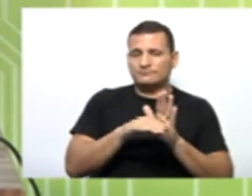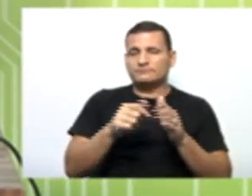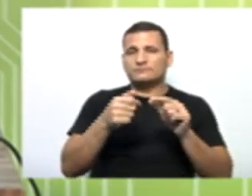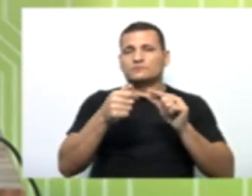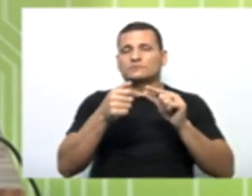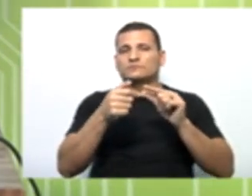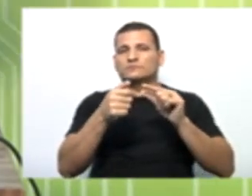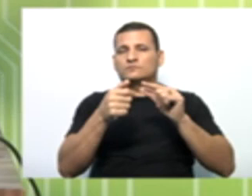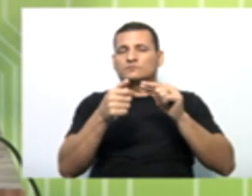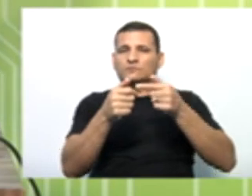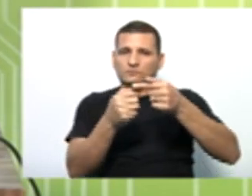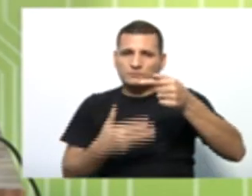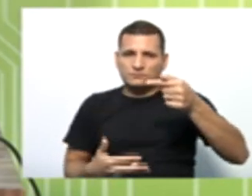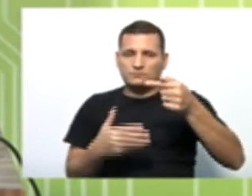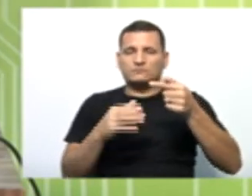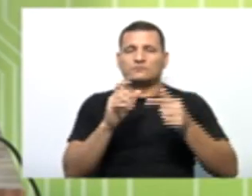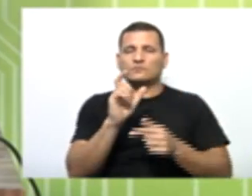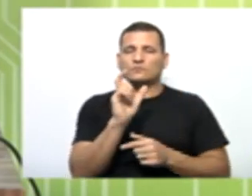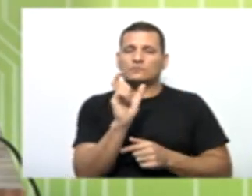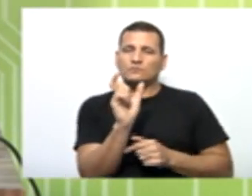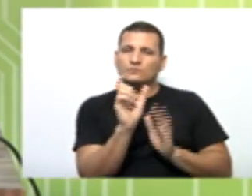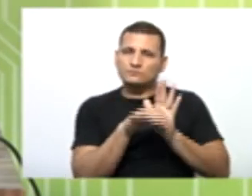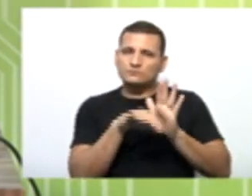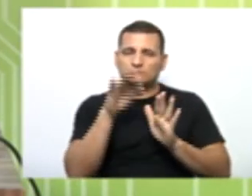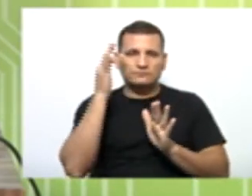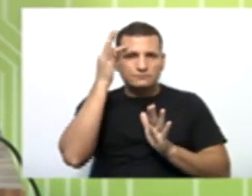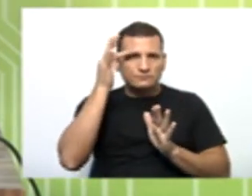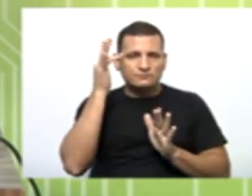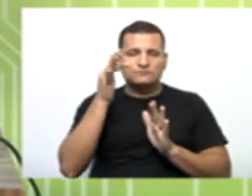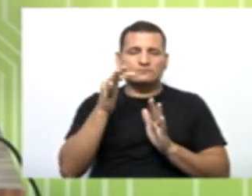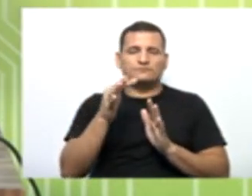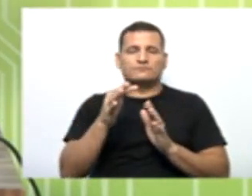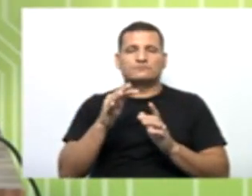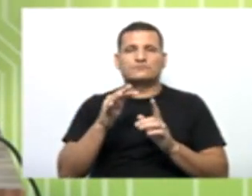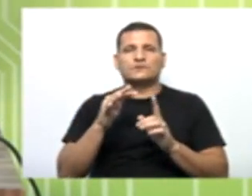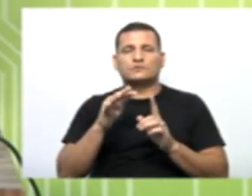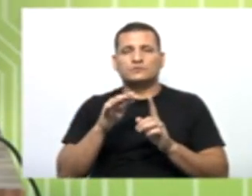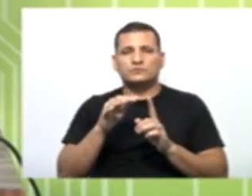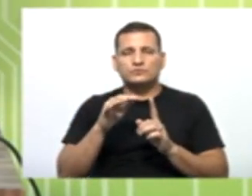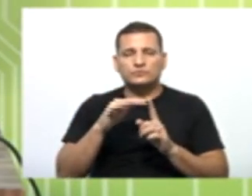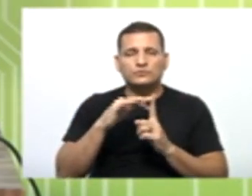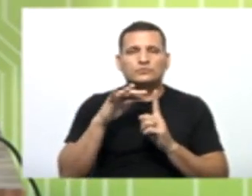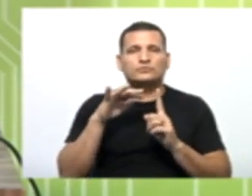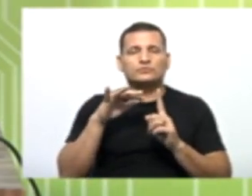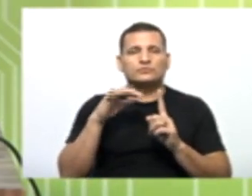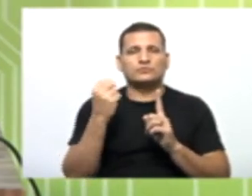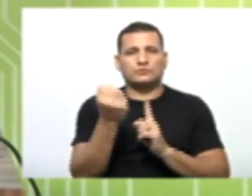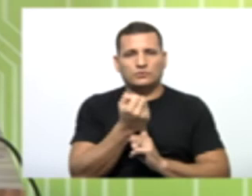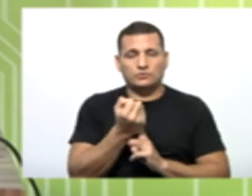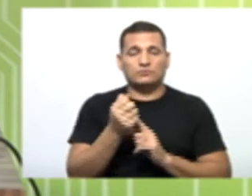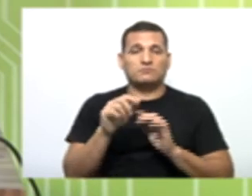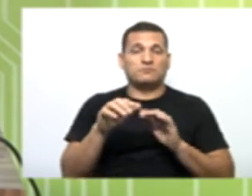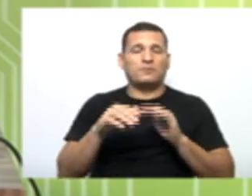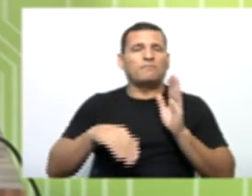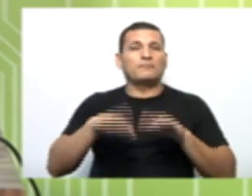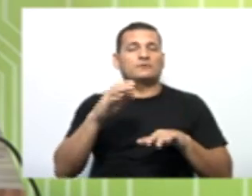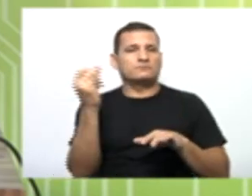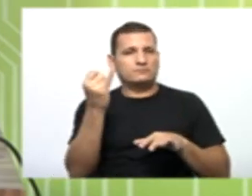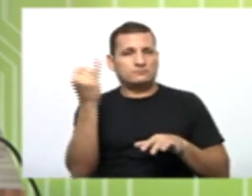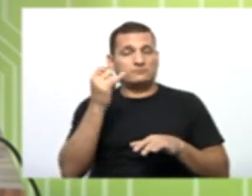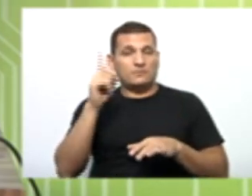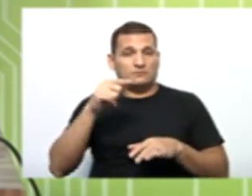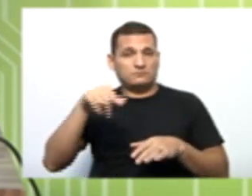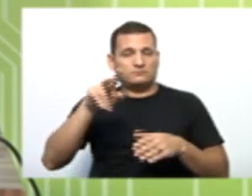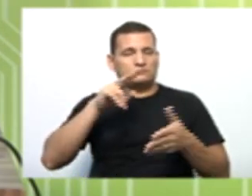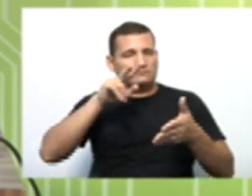glossário, os conceitos filosóficos, sociológicos, né, de alguns termos, mas para a gente o mais importante é que vocês